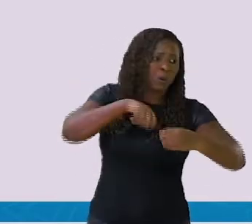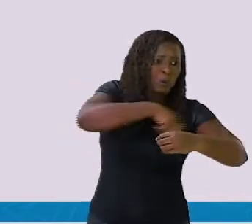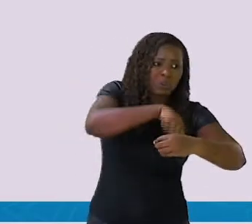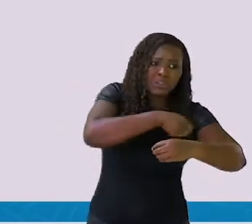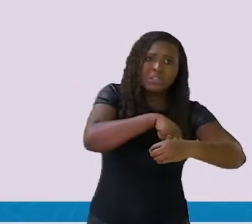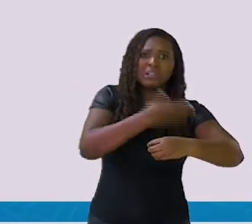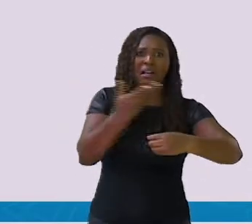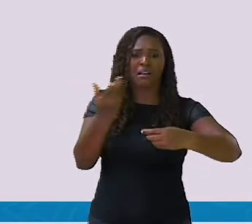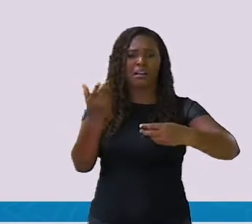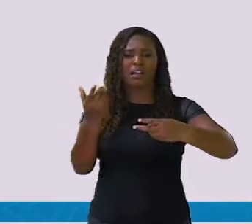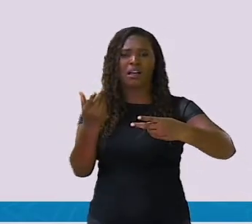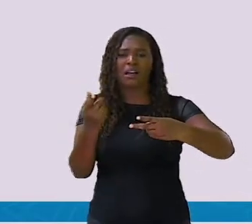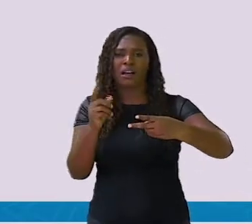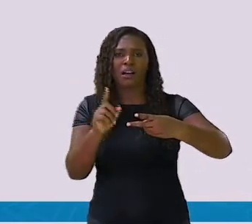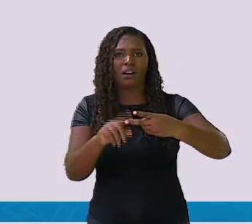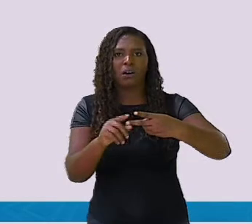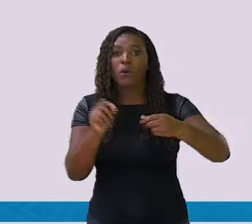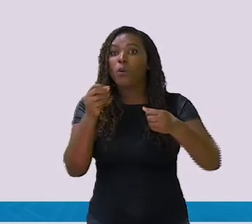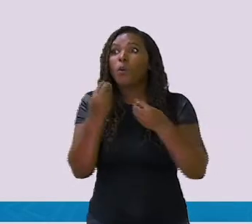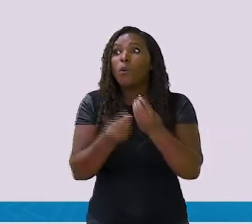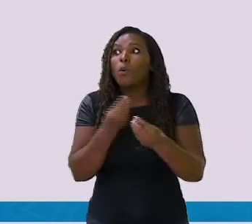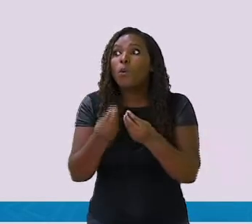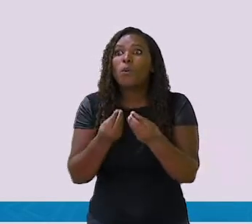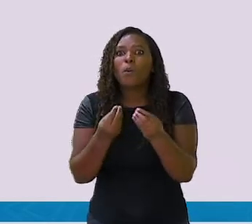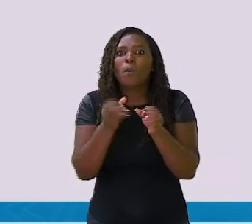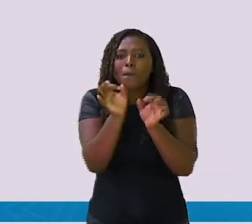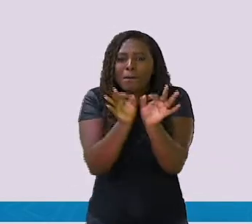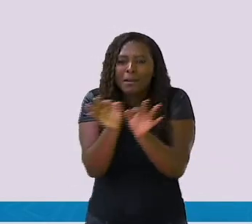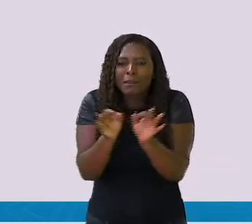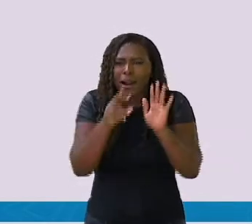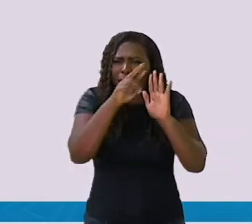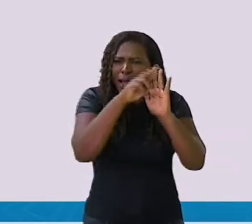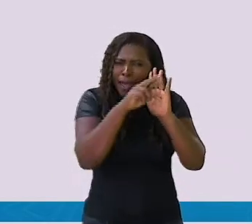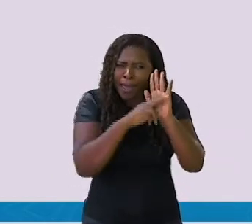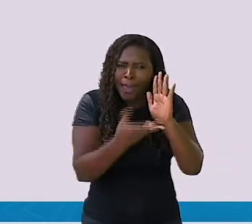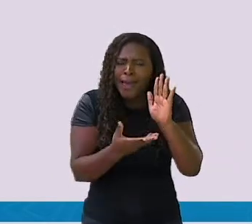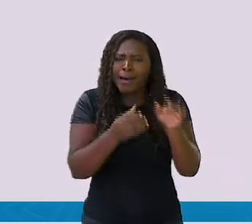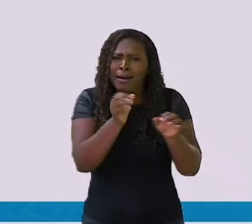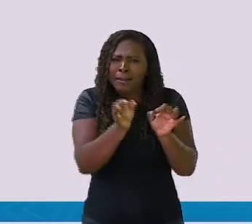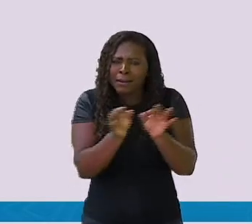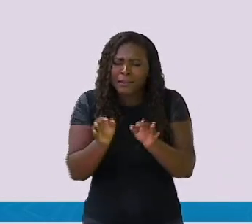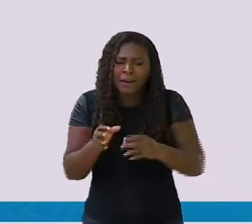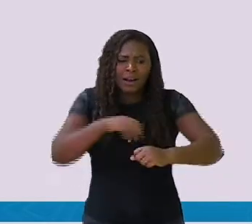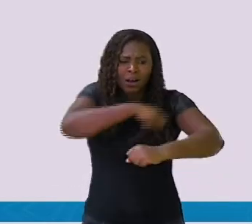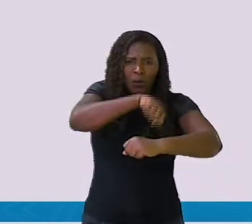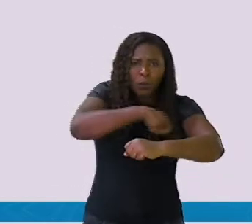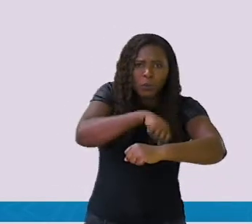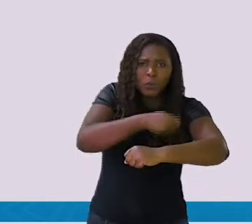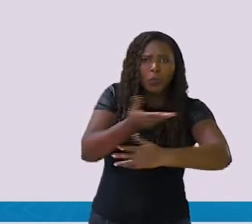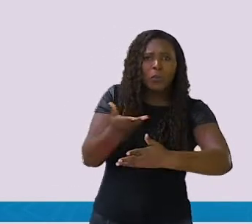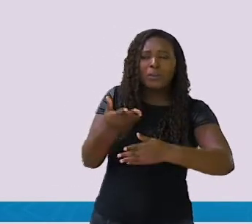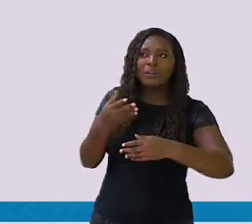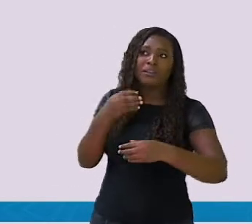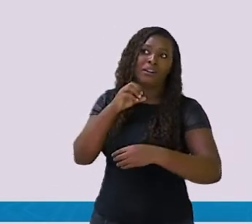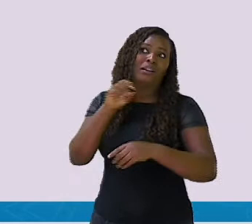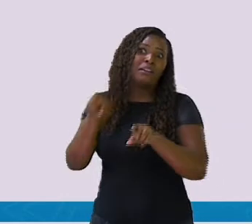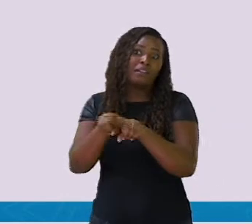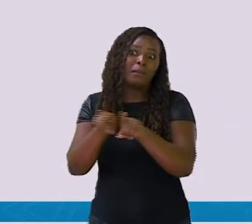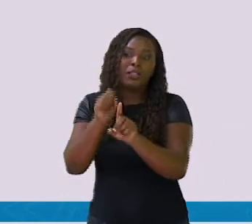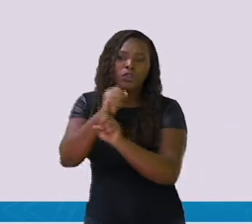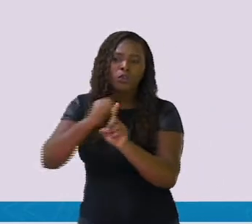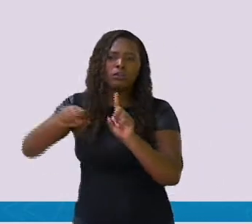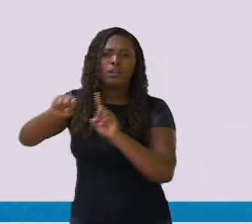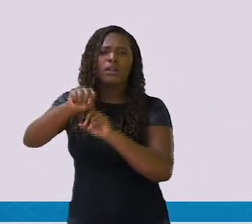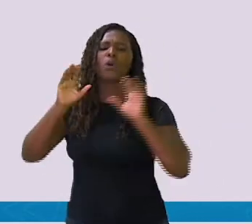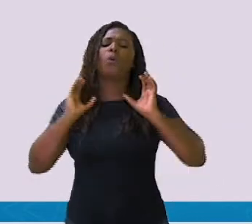de alimentação, como fazer aquele alimento, como se portar numa sociedade. Então, eram coisas práticas. Não